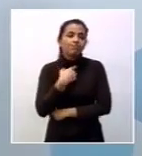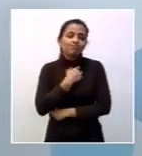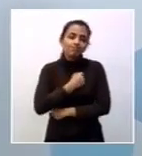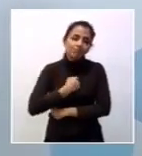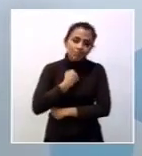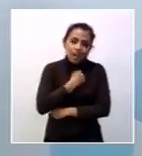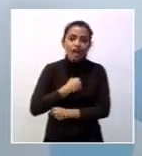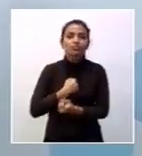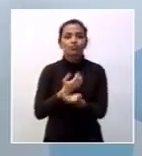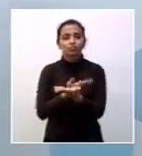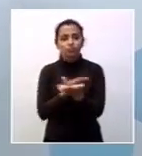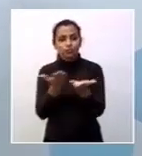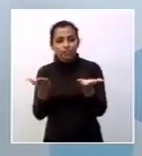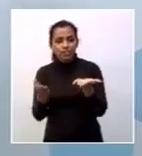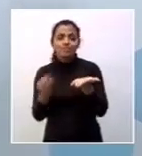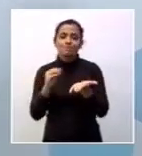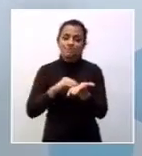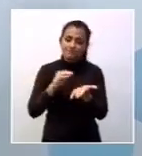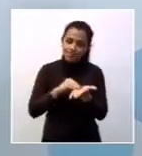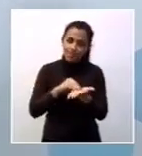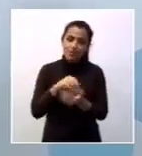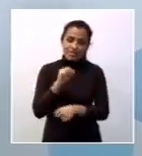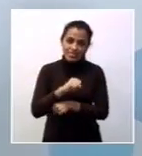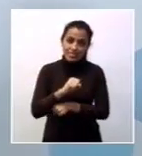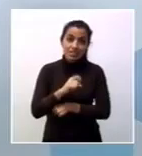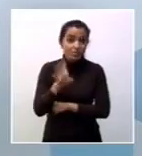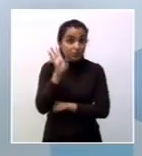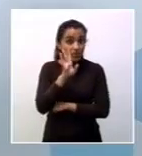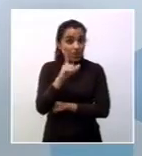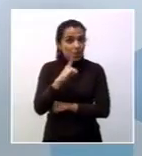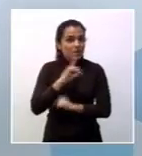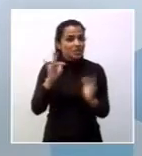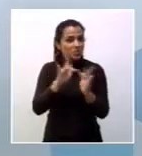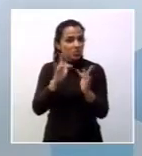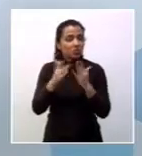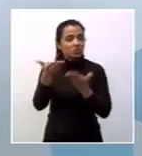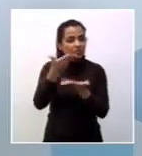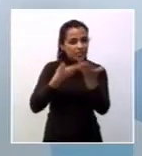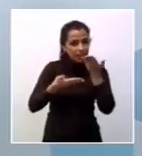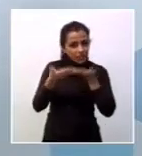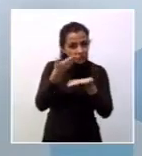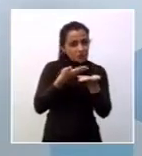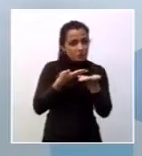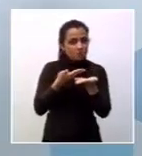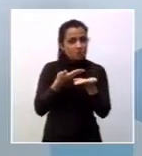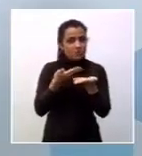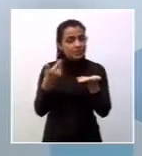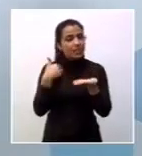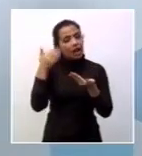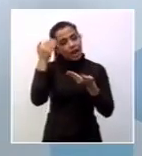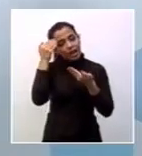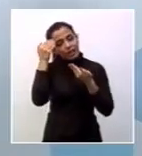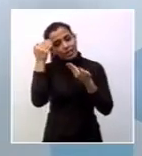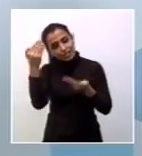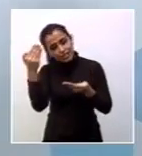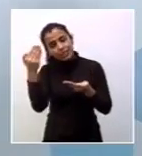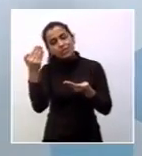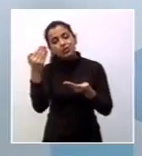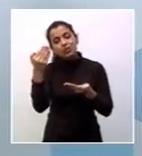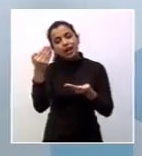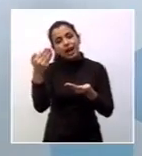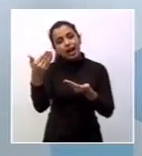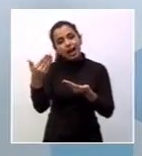vocês, então é muito legal a gente poder ter esse contato. Com certeza. Né? E eu agradeço muito da participação de